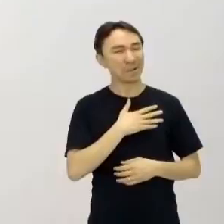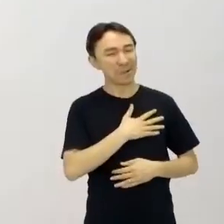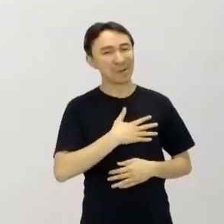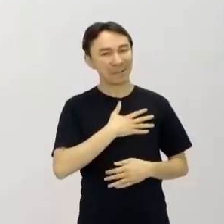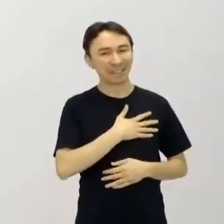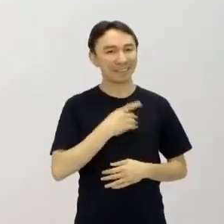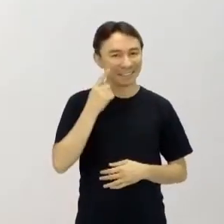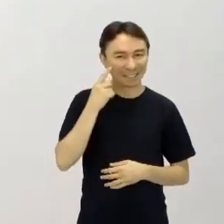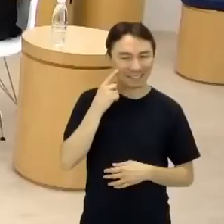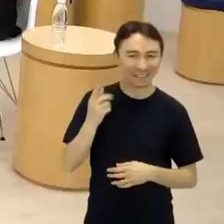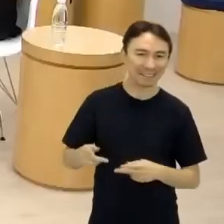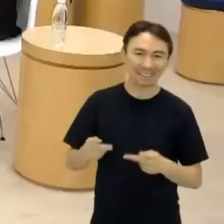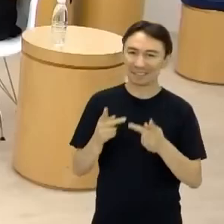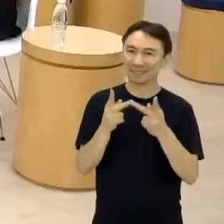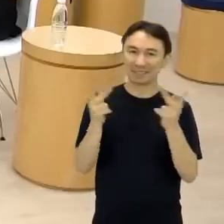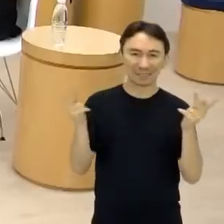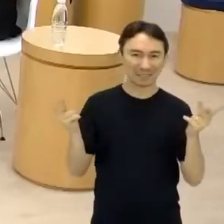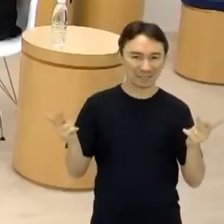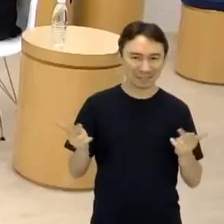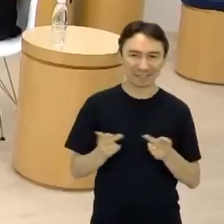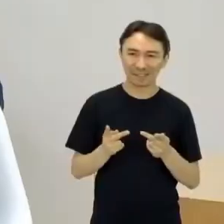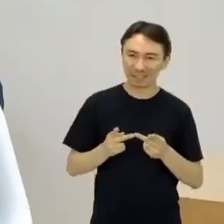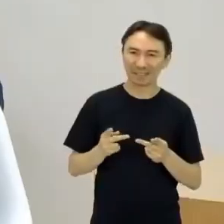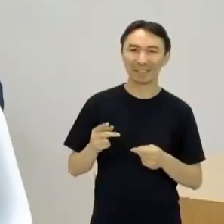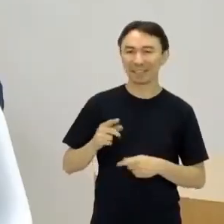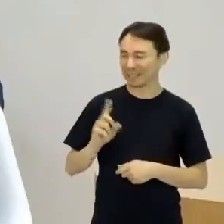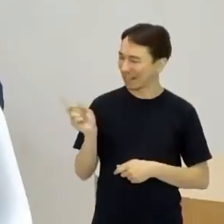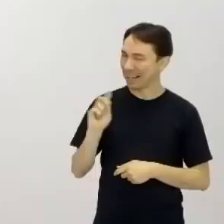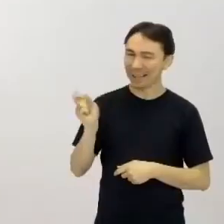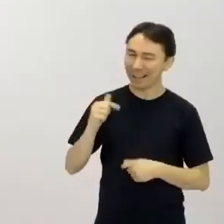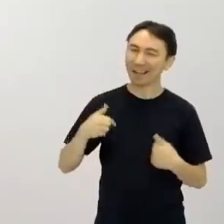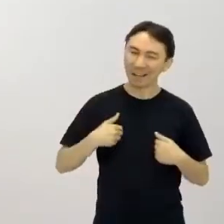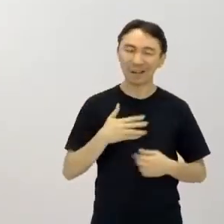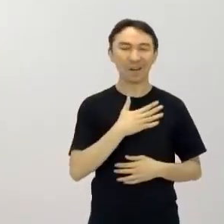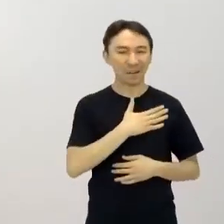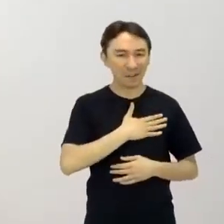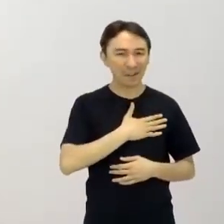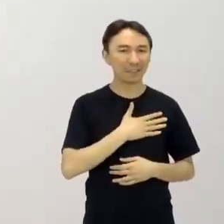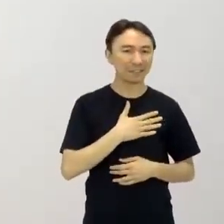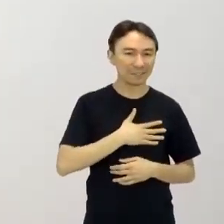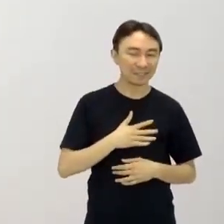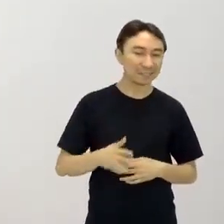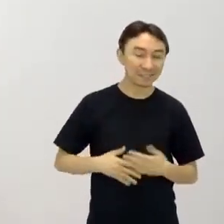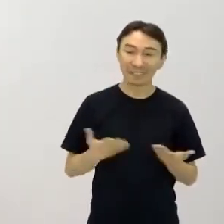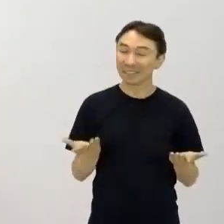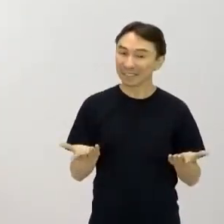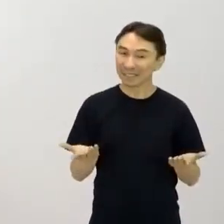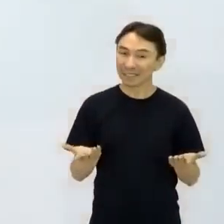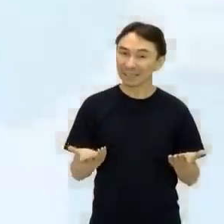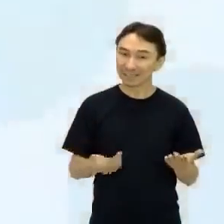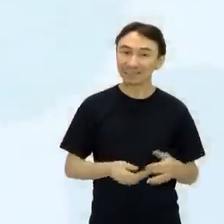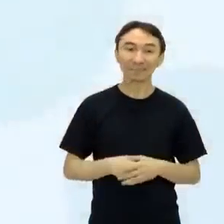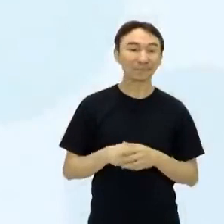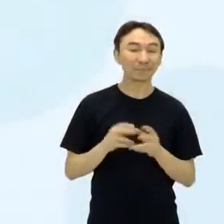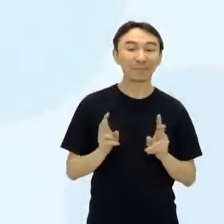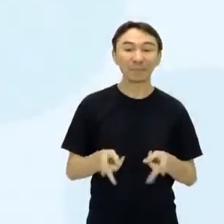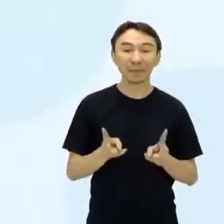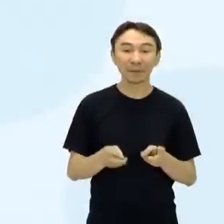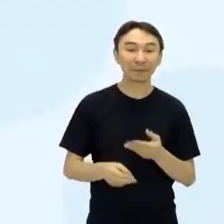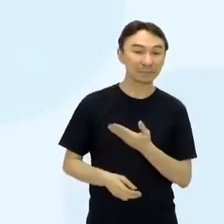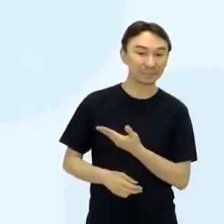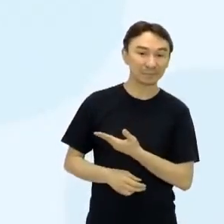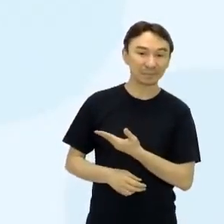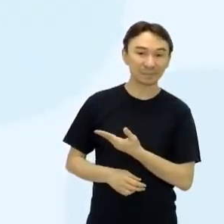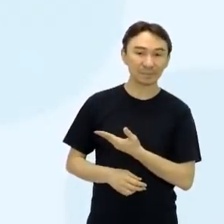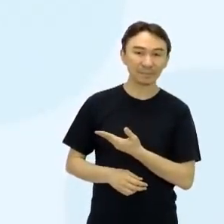massa integral, né? Vamos fazer uma pizza. Não, eu tem que como. ser com massa gorda. Ah, então tá certo. Você é das minhas, então. Então, olha só. Então vamos continuar. Olha o que tá dizendo